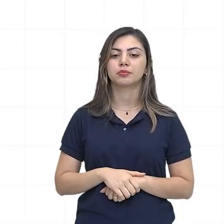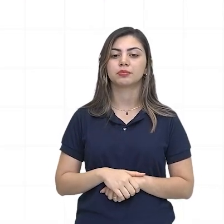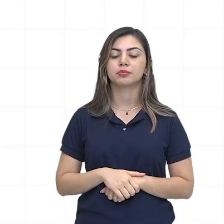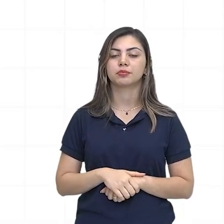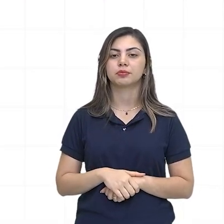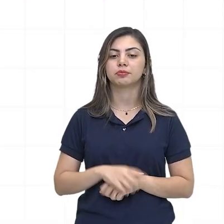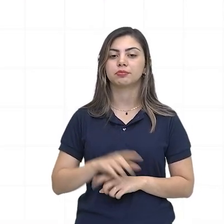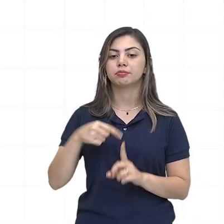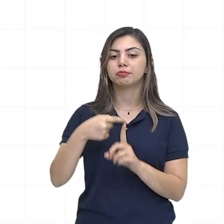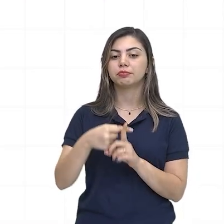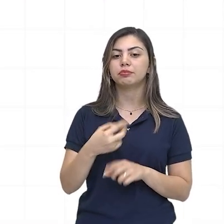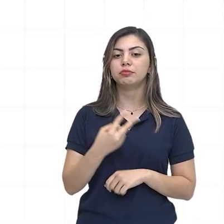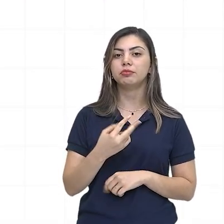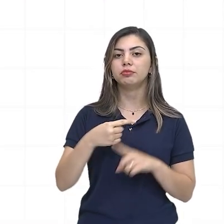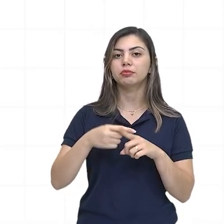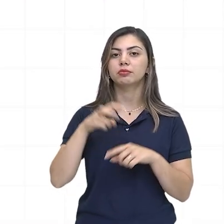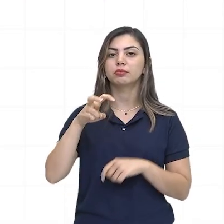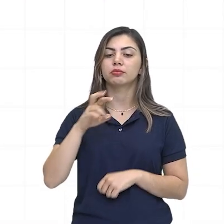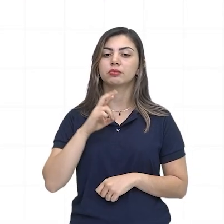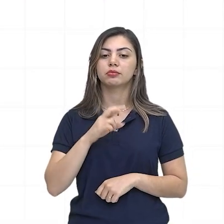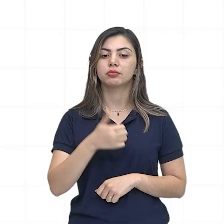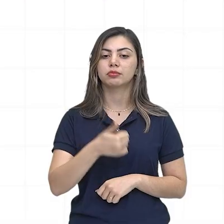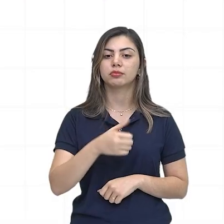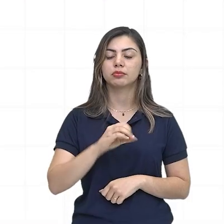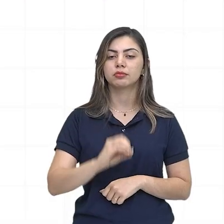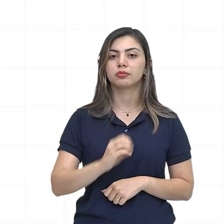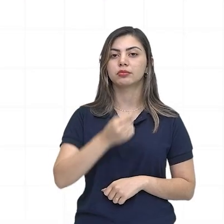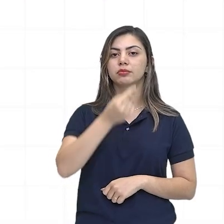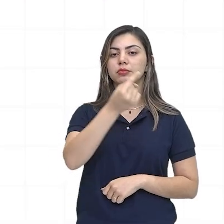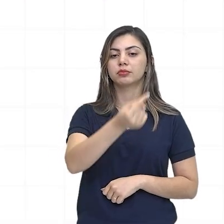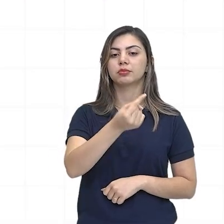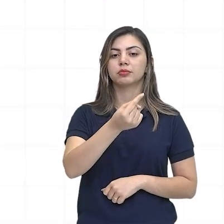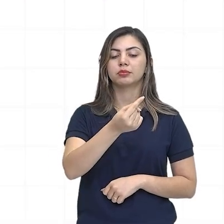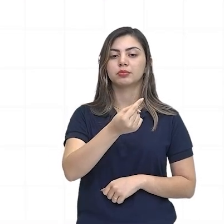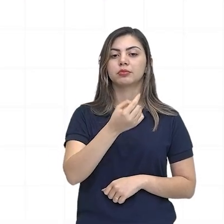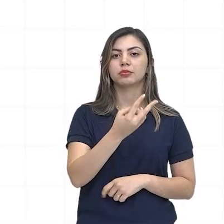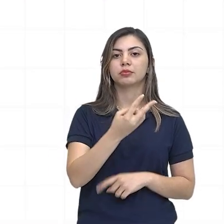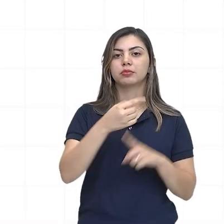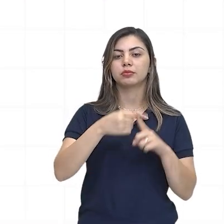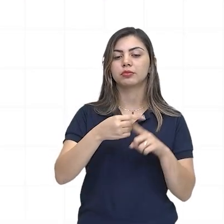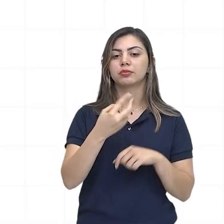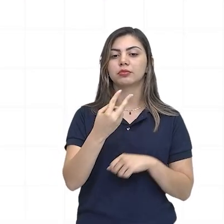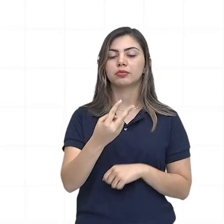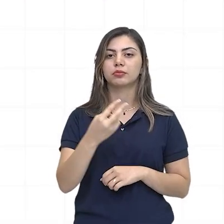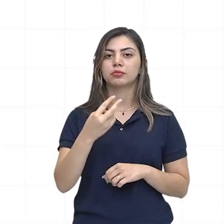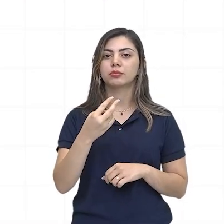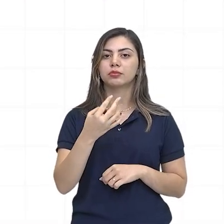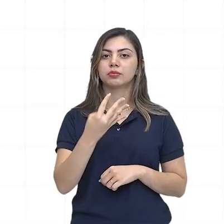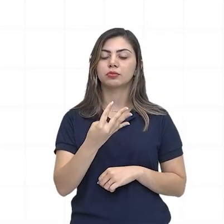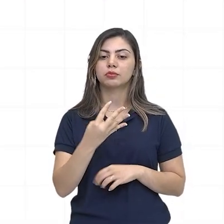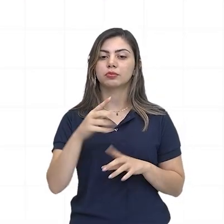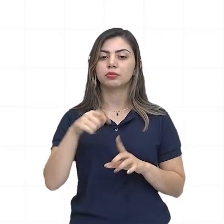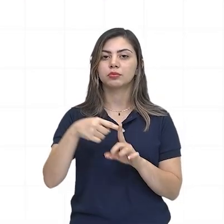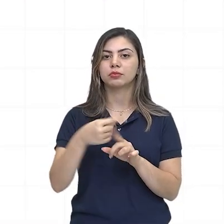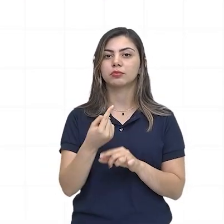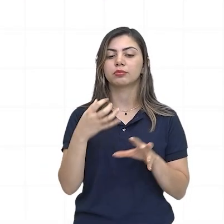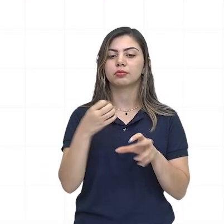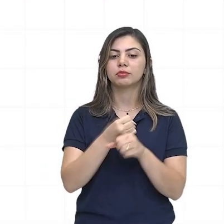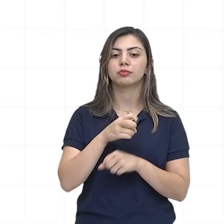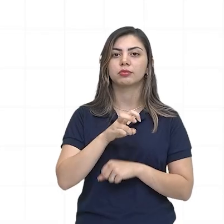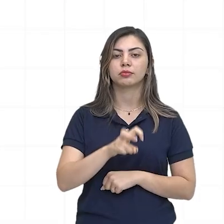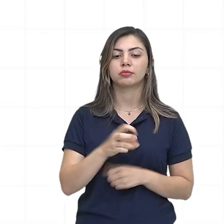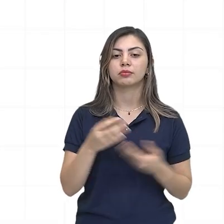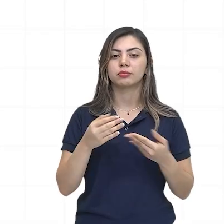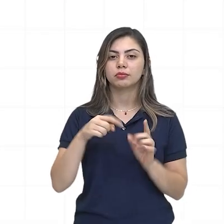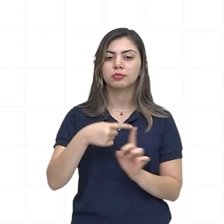Mais 2 vezes 5, 10, vai 1. 2 vezes 2, 4, com mais 1, 5.